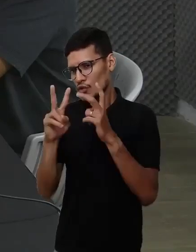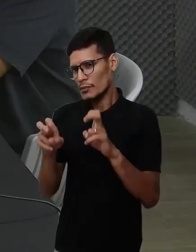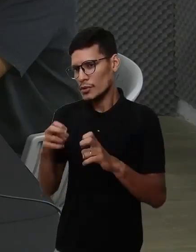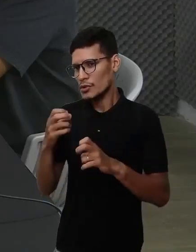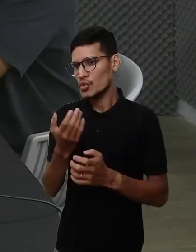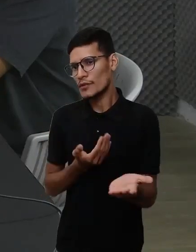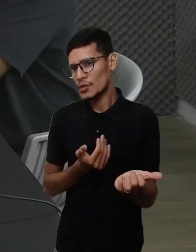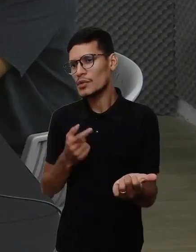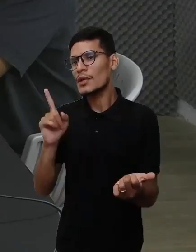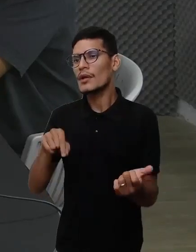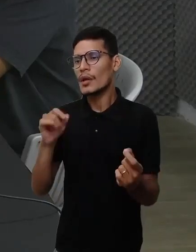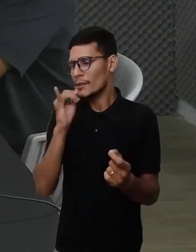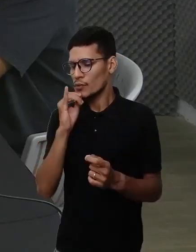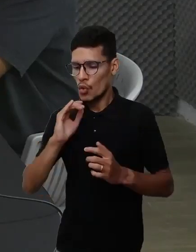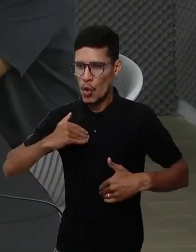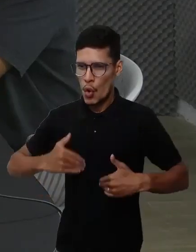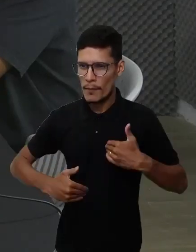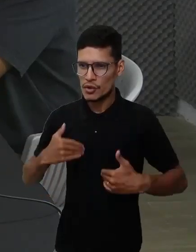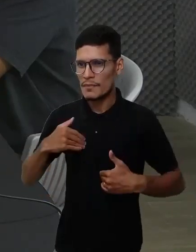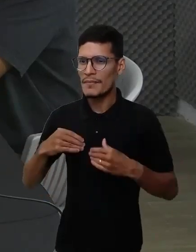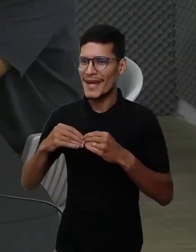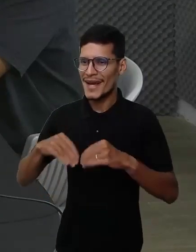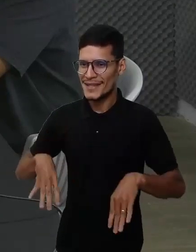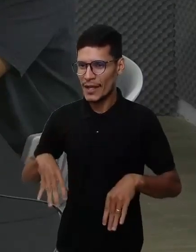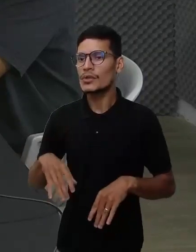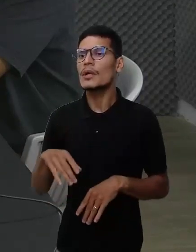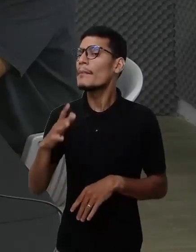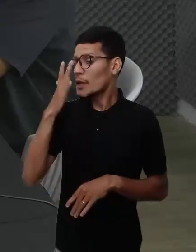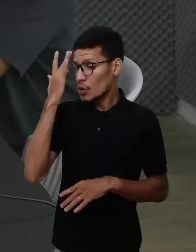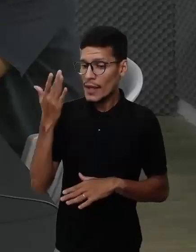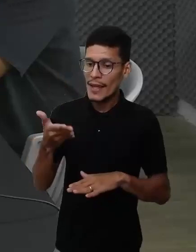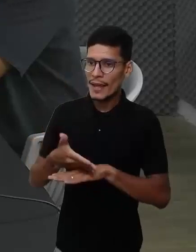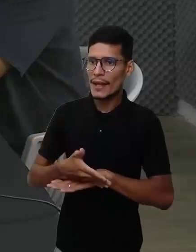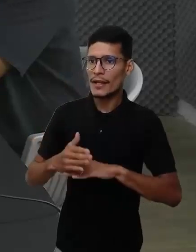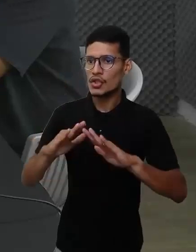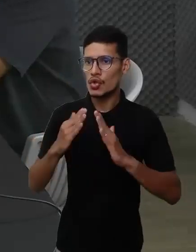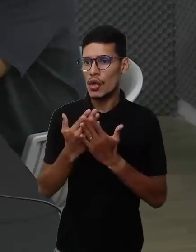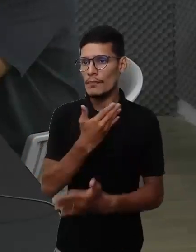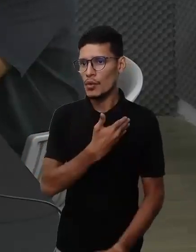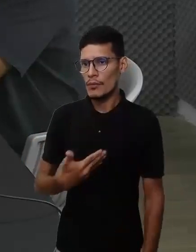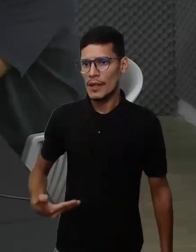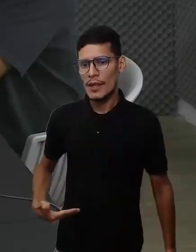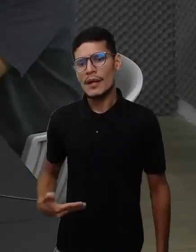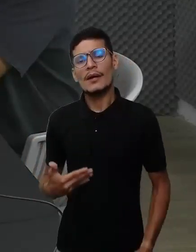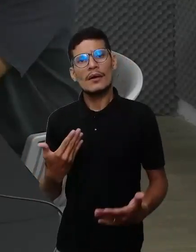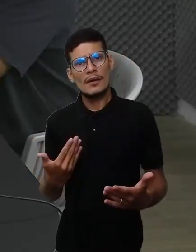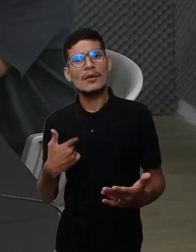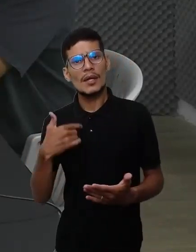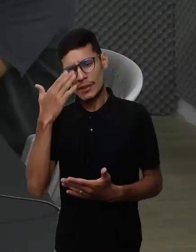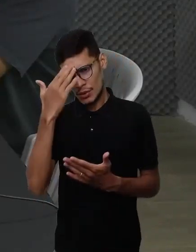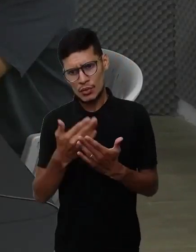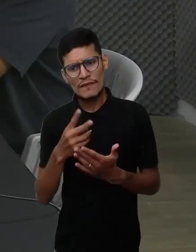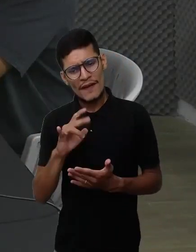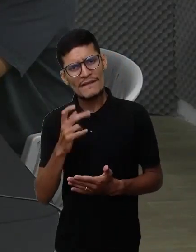chama de corpos precarizados. Esse corpo que frequenta a escola pública. Lá na frente ele vai falar outras coisas também, depois